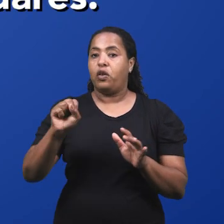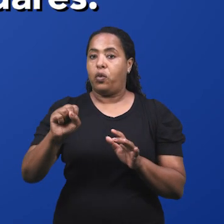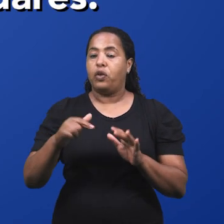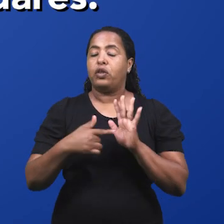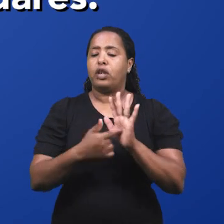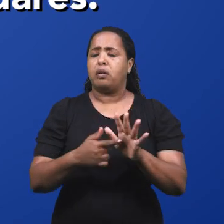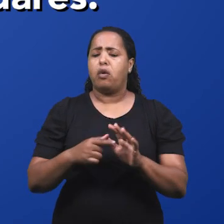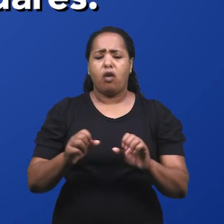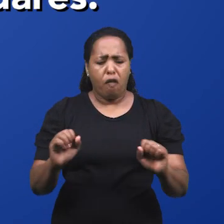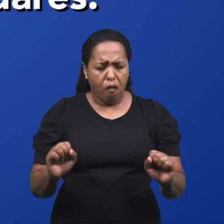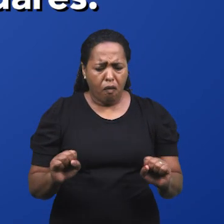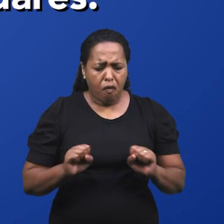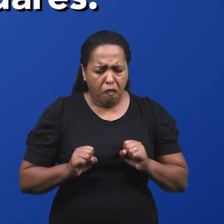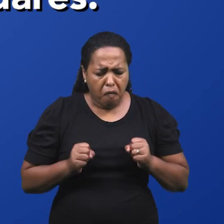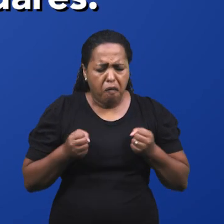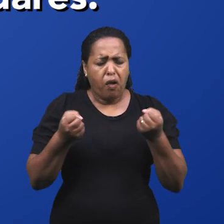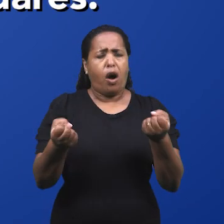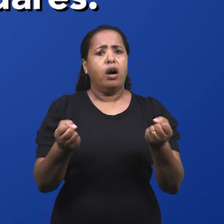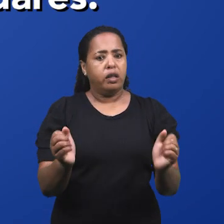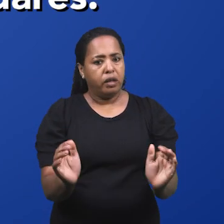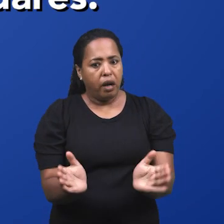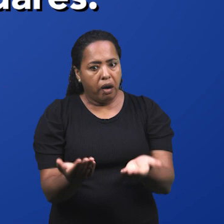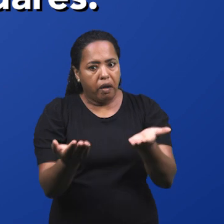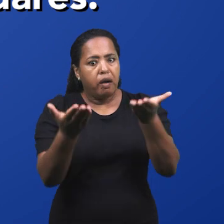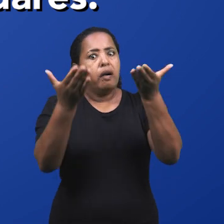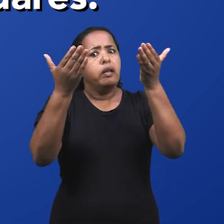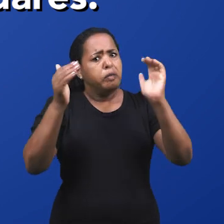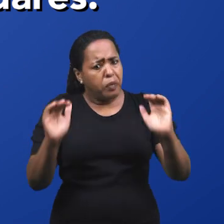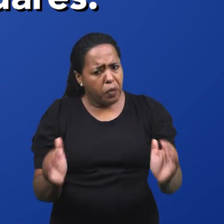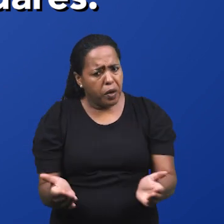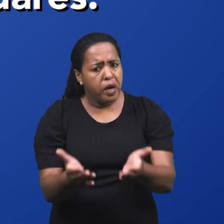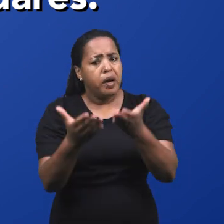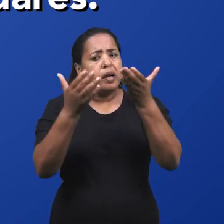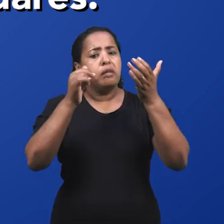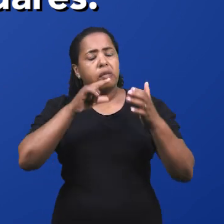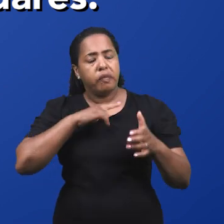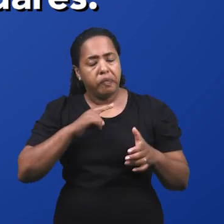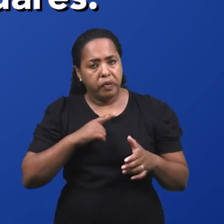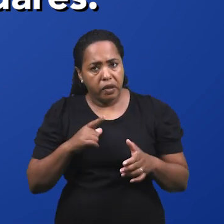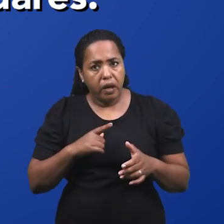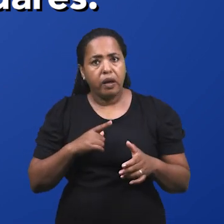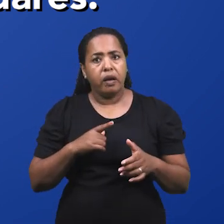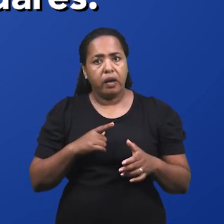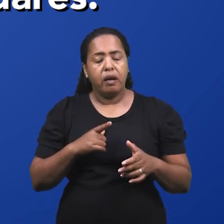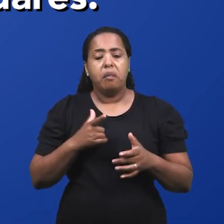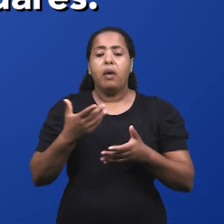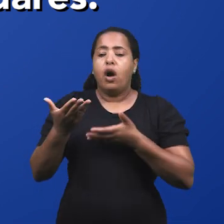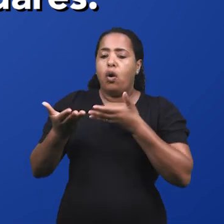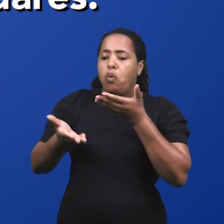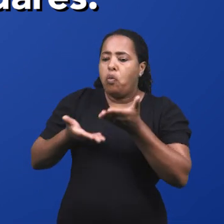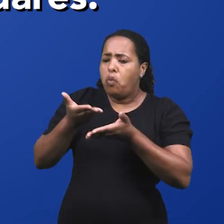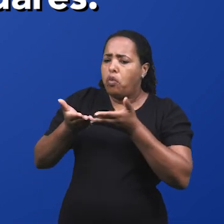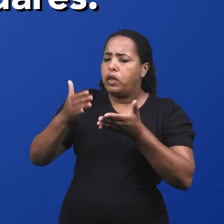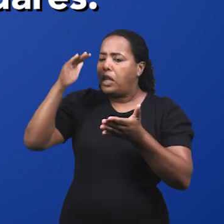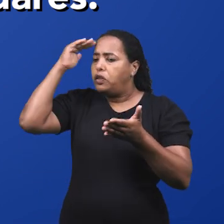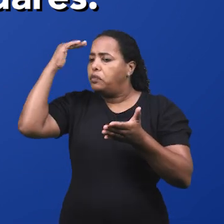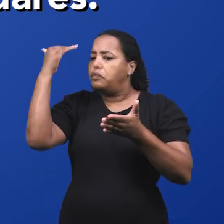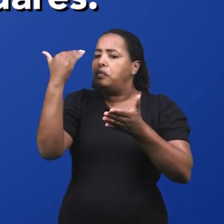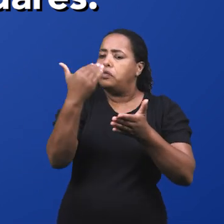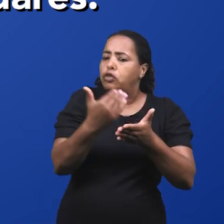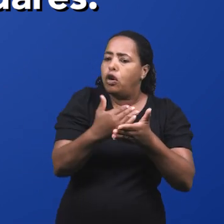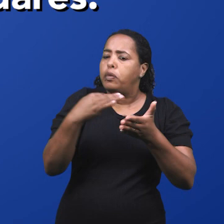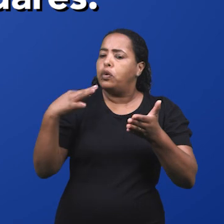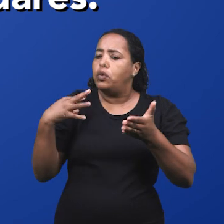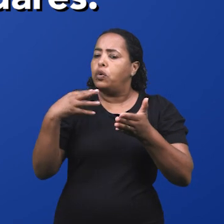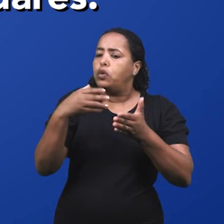somente esforça-te e tem muito bom ânimo, para teres o cuidado de fazer conforme toda a lei